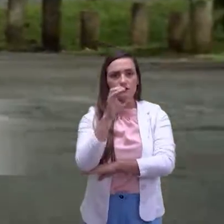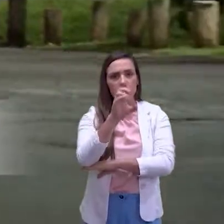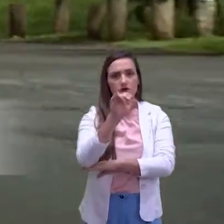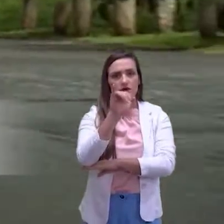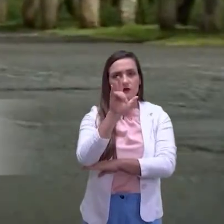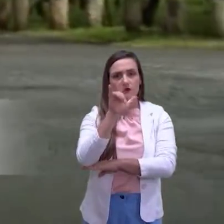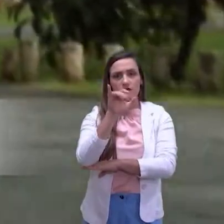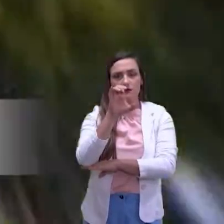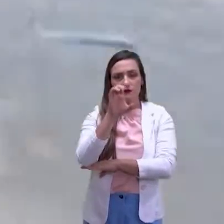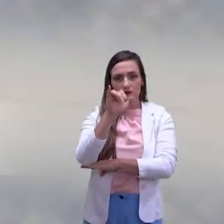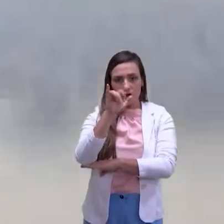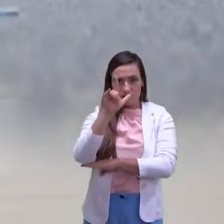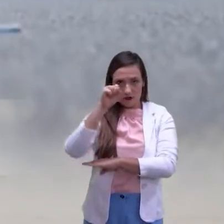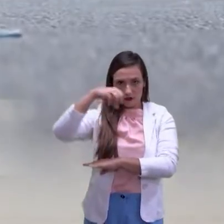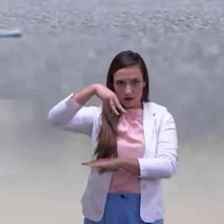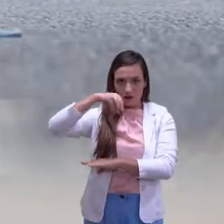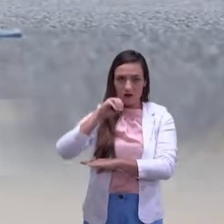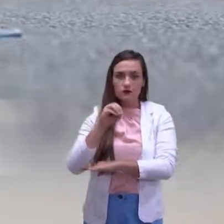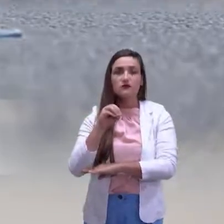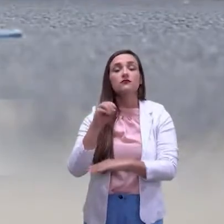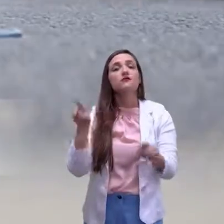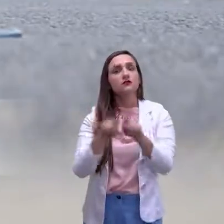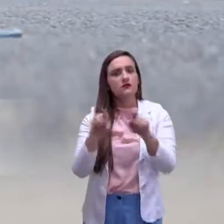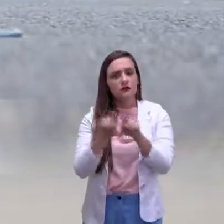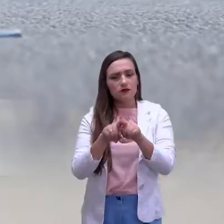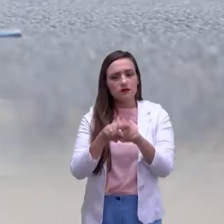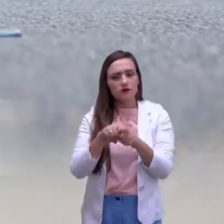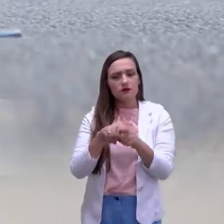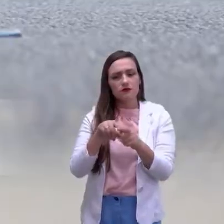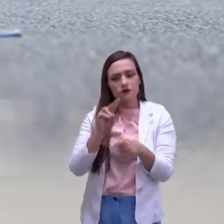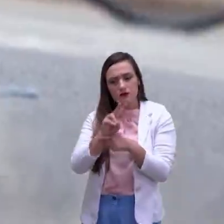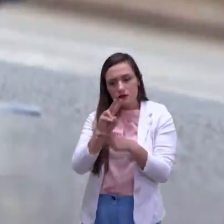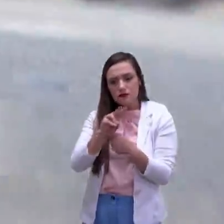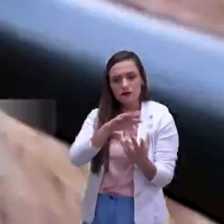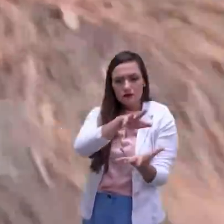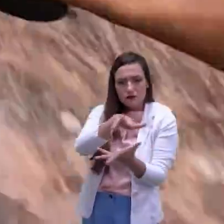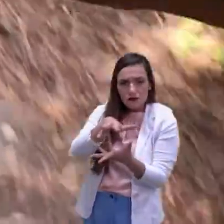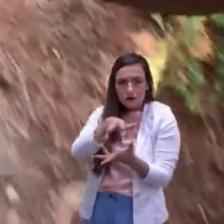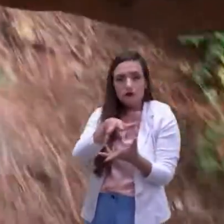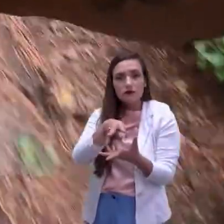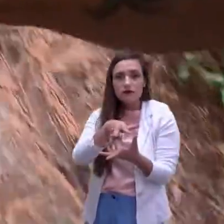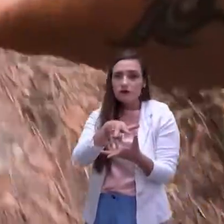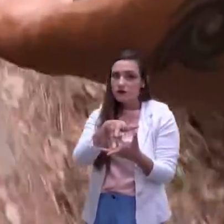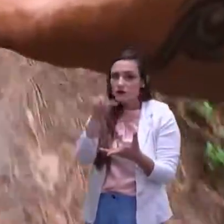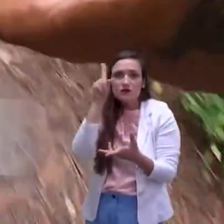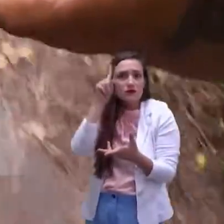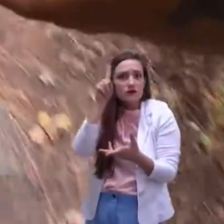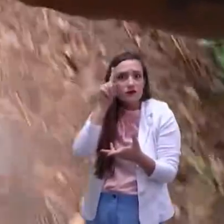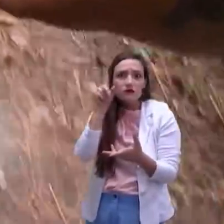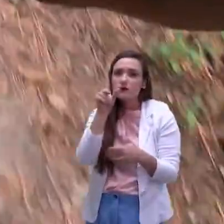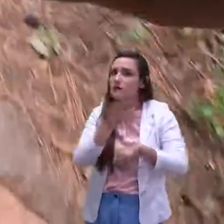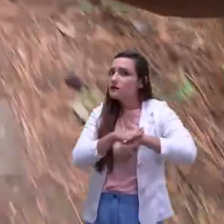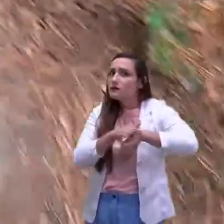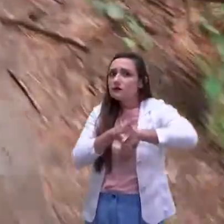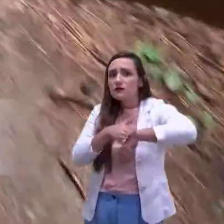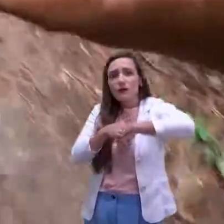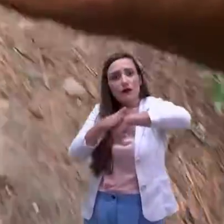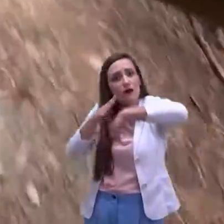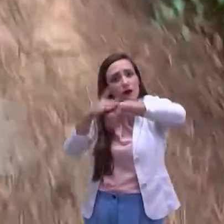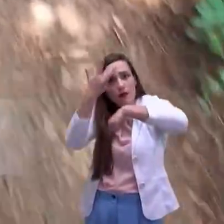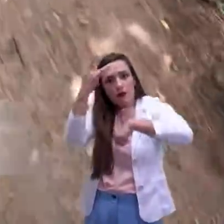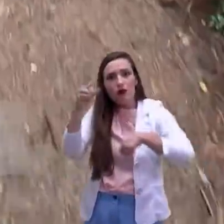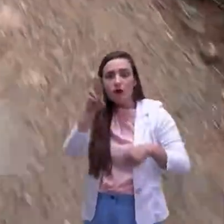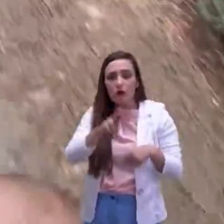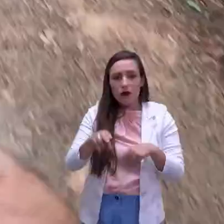o crescimento do ciclismo com sustentabilidade. Cada dia aumenta o número de usuários